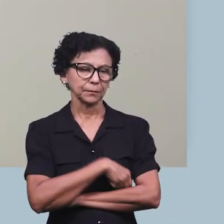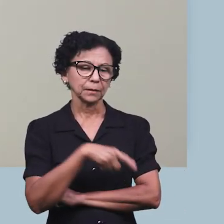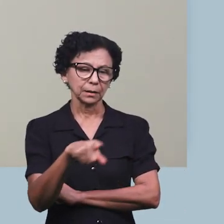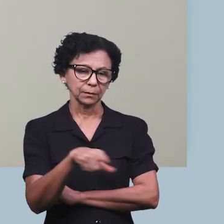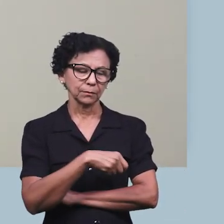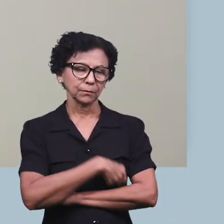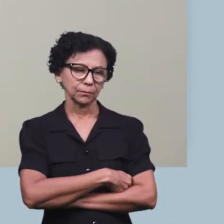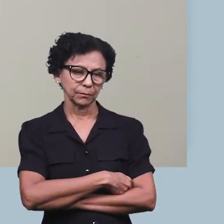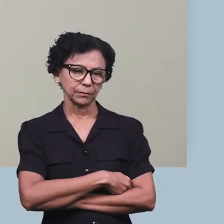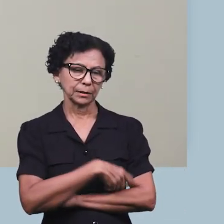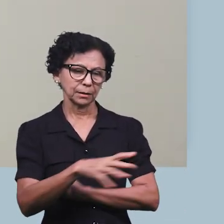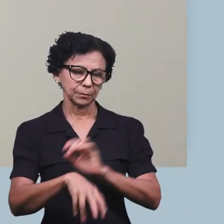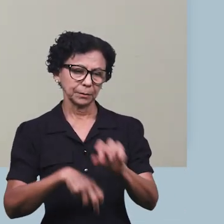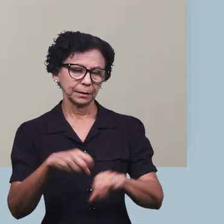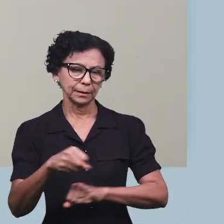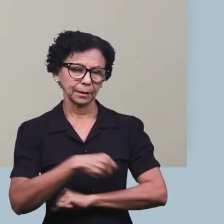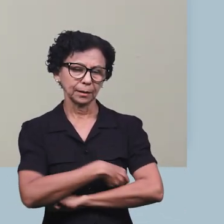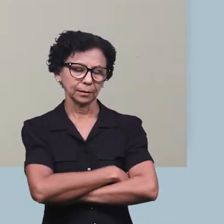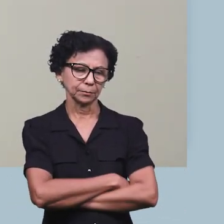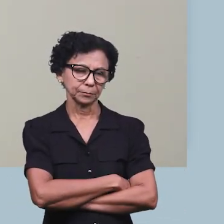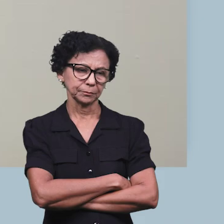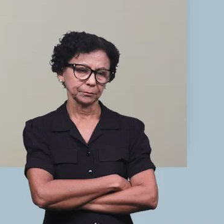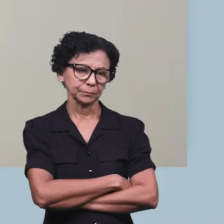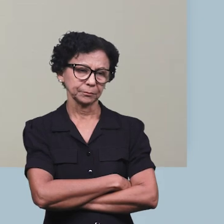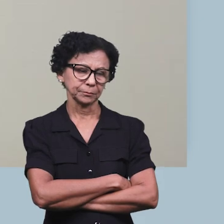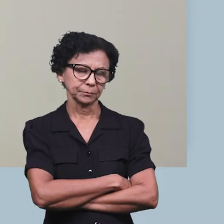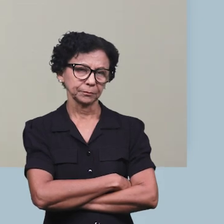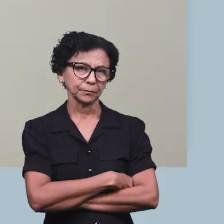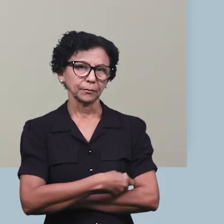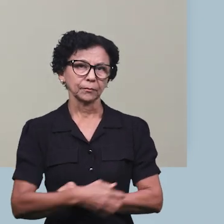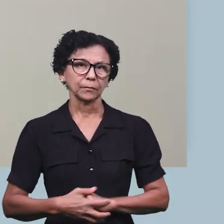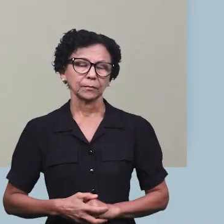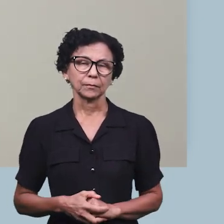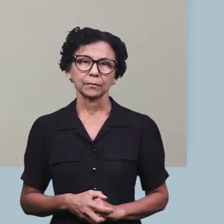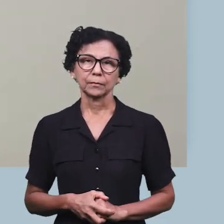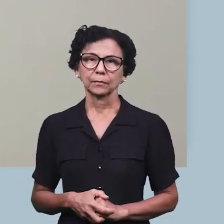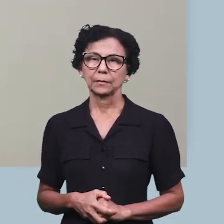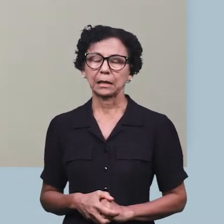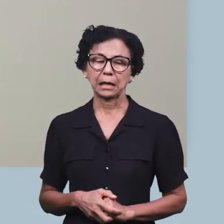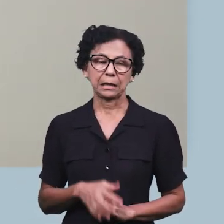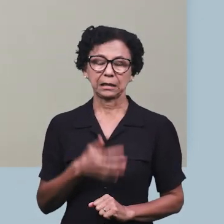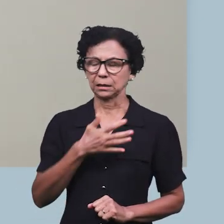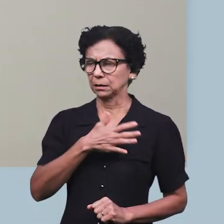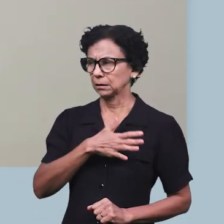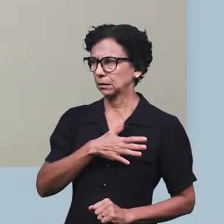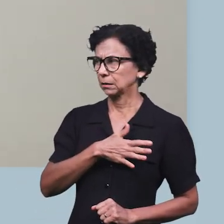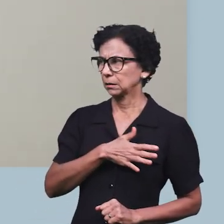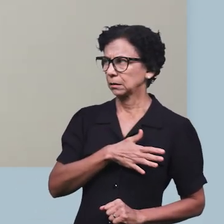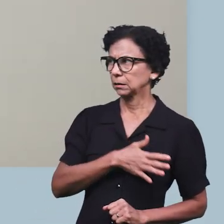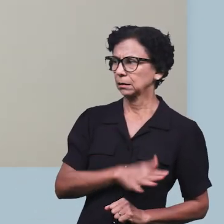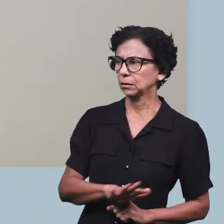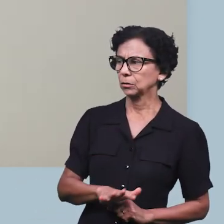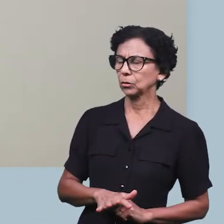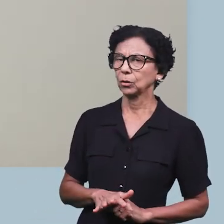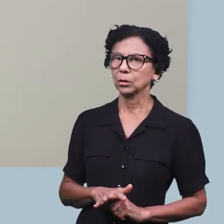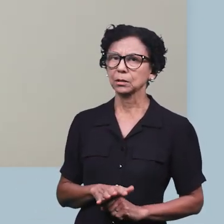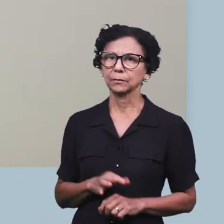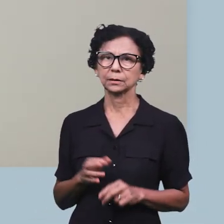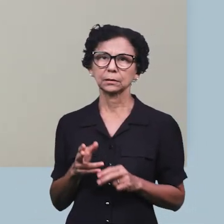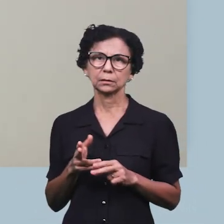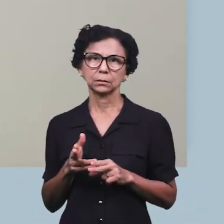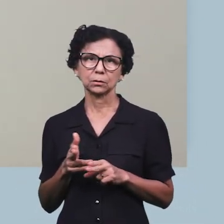brinquedo, ajudar os seus colegas também. Às vezes ela não vai fazer. Mas aí quando você disfarça e sai de